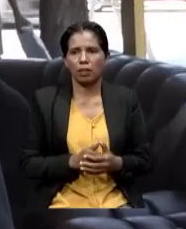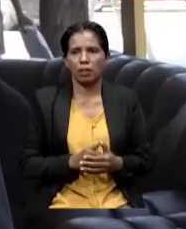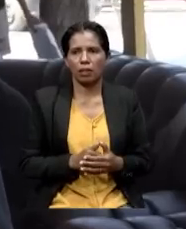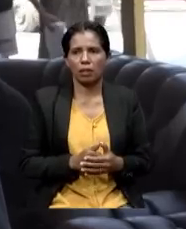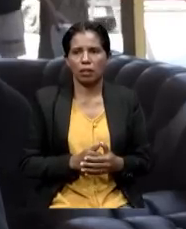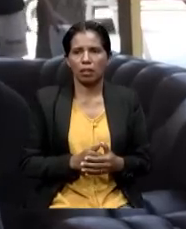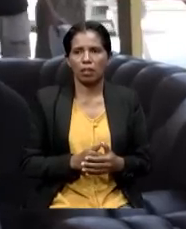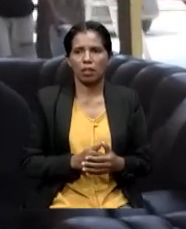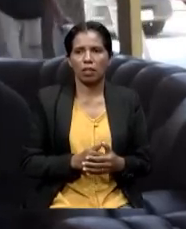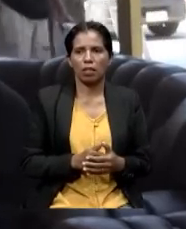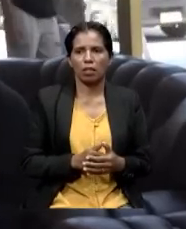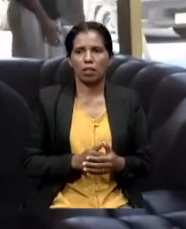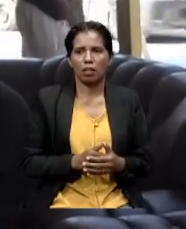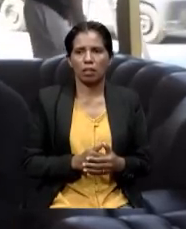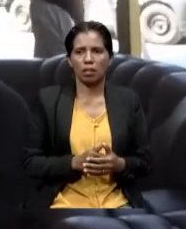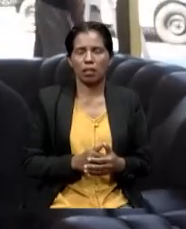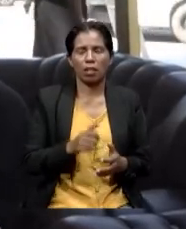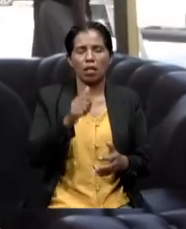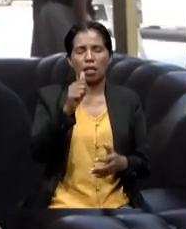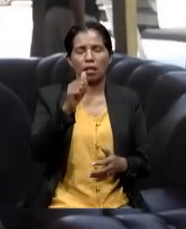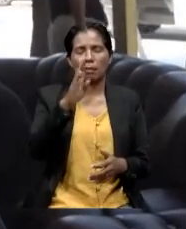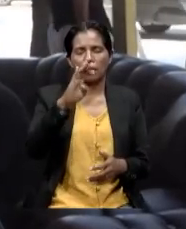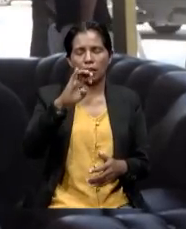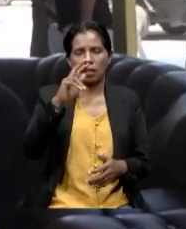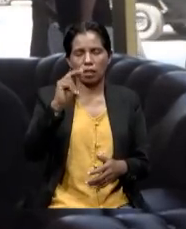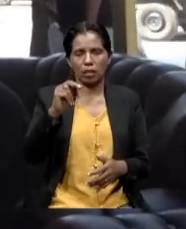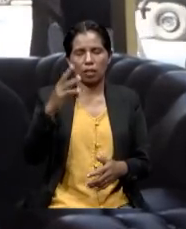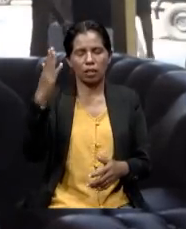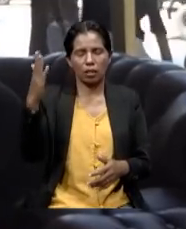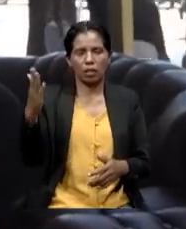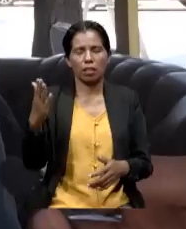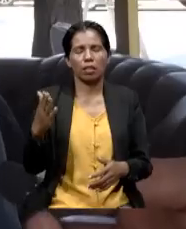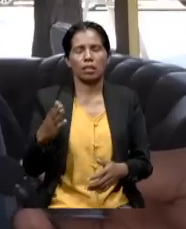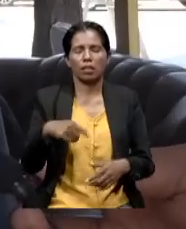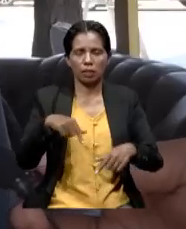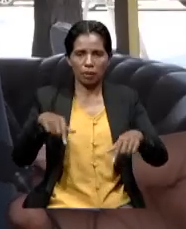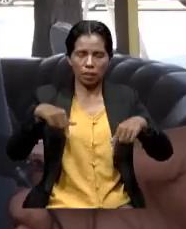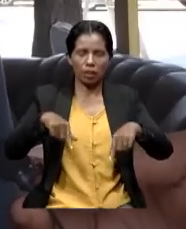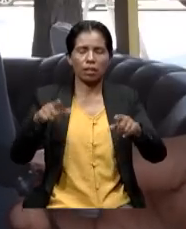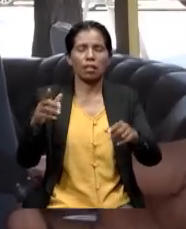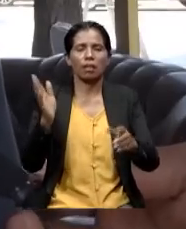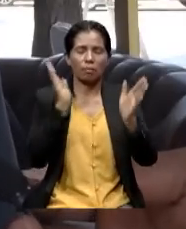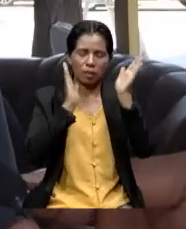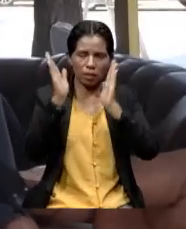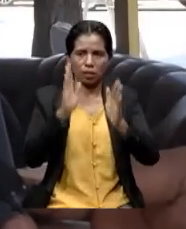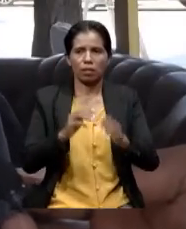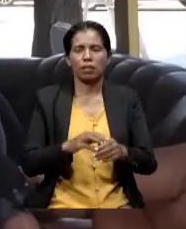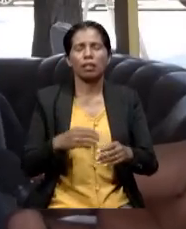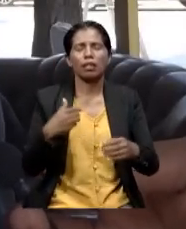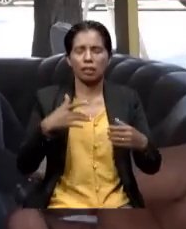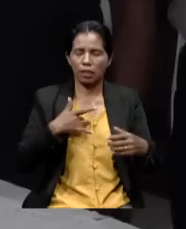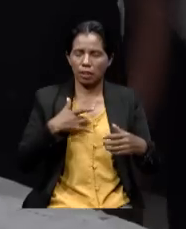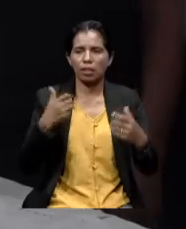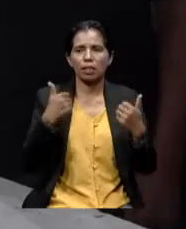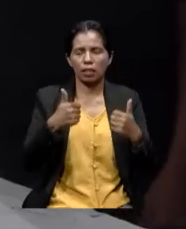dona Bina, nela ia Timor, nela bate a halo check-up médico em Malásia. A massagem, e sente dia que tu, nela sente